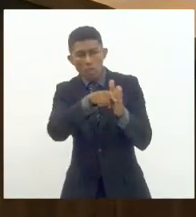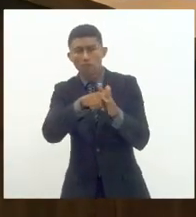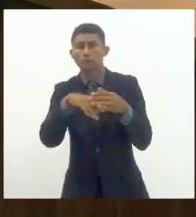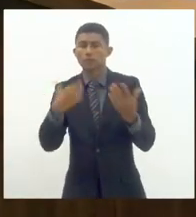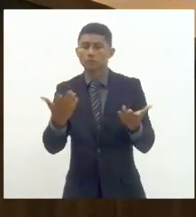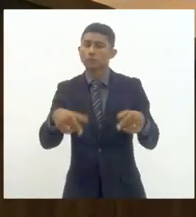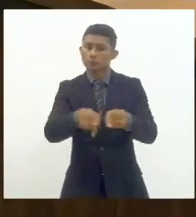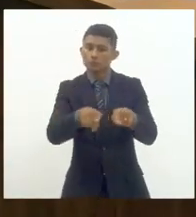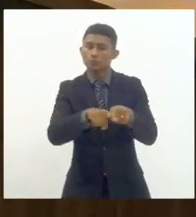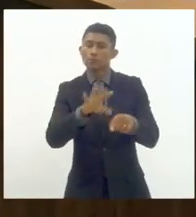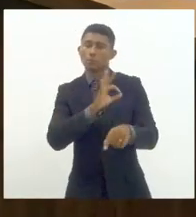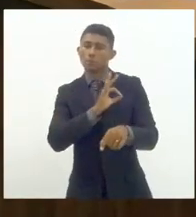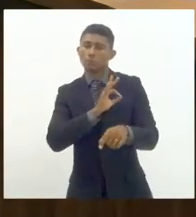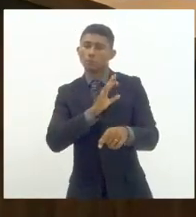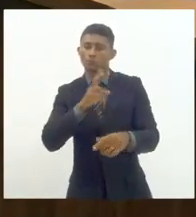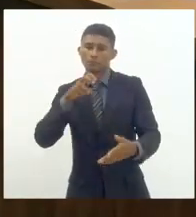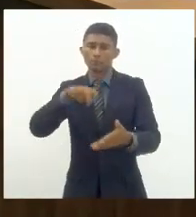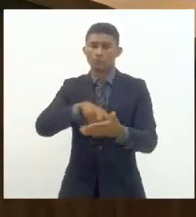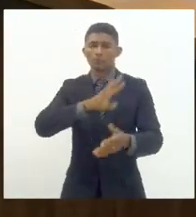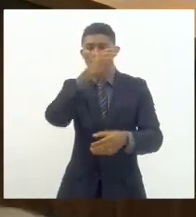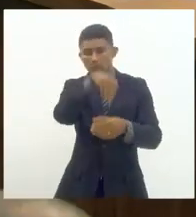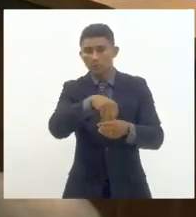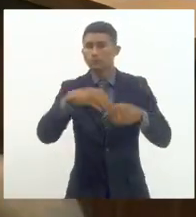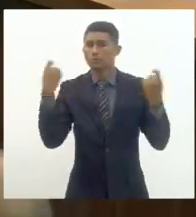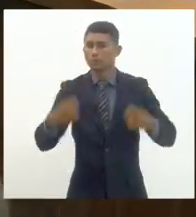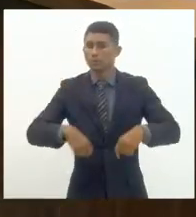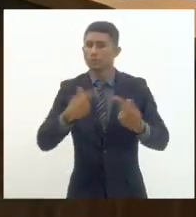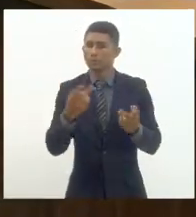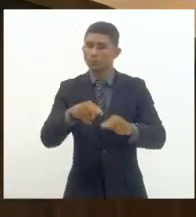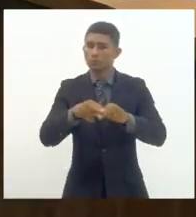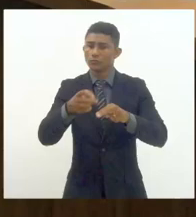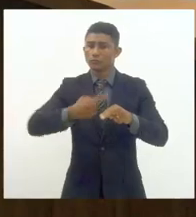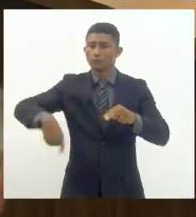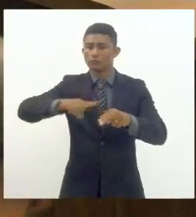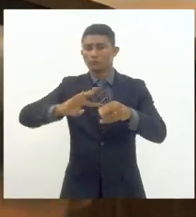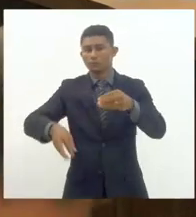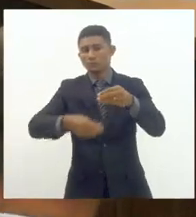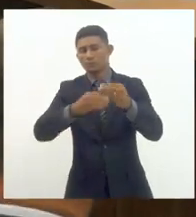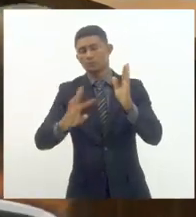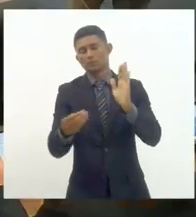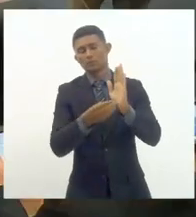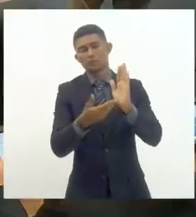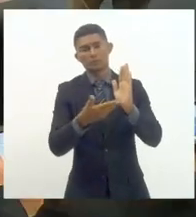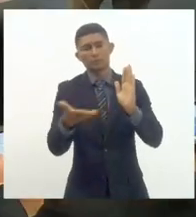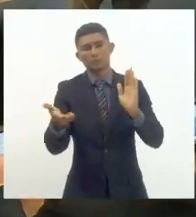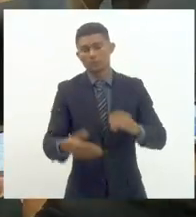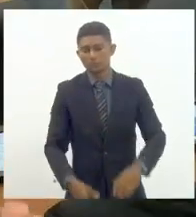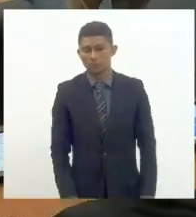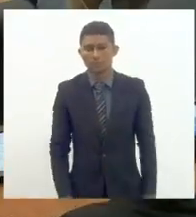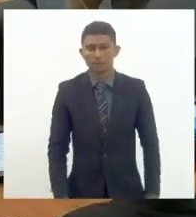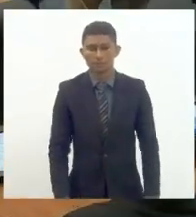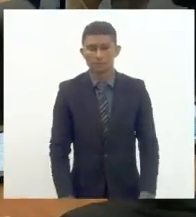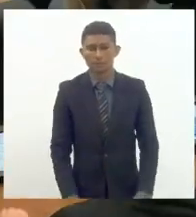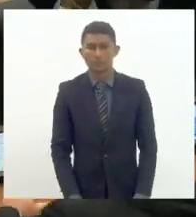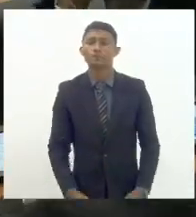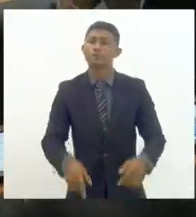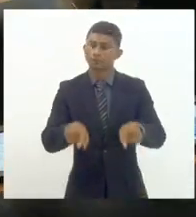Penal? Então, nesse sentido, é o destaque que nós oferecemos também, senhor presidente. Em